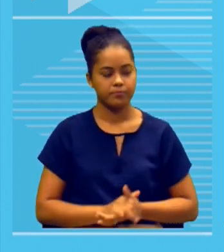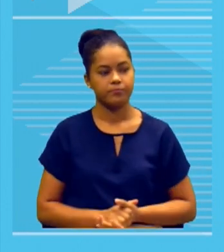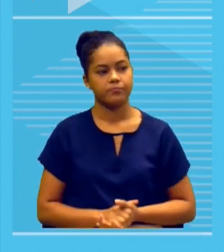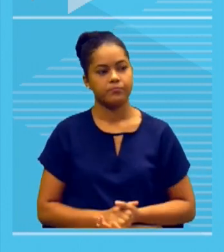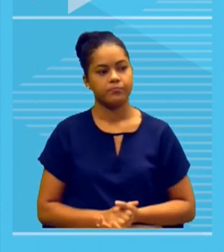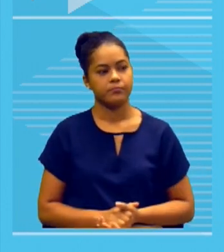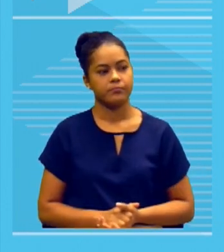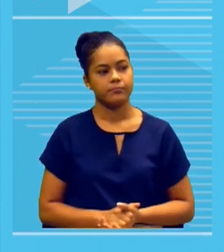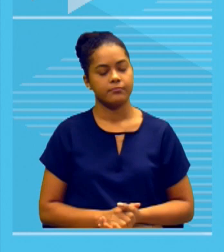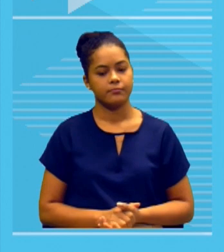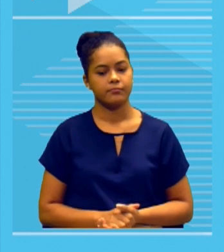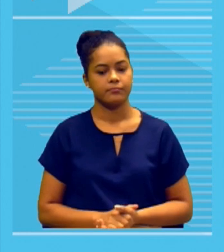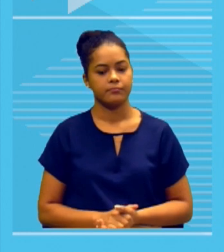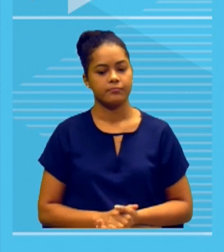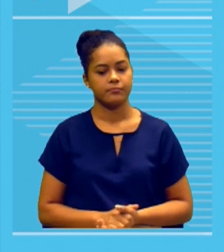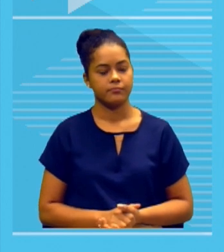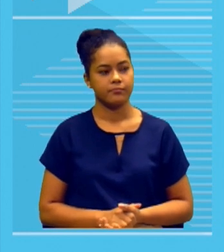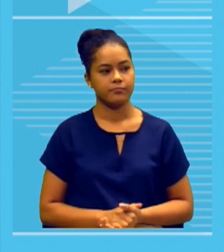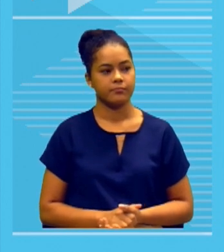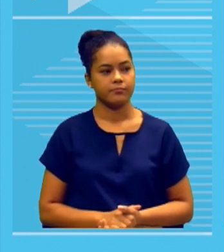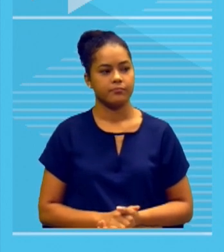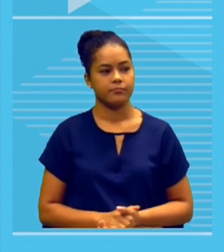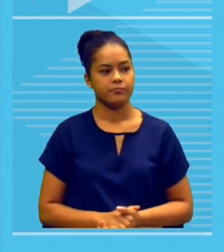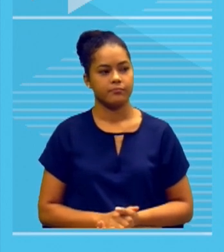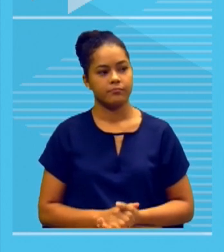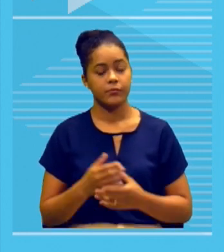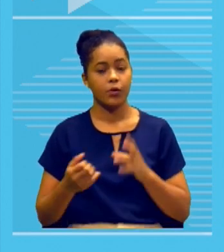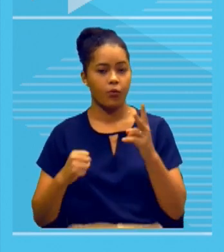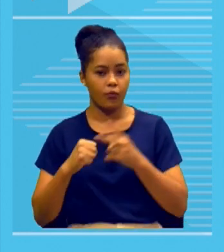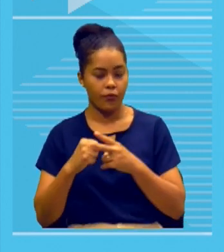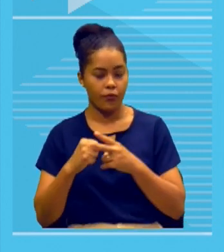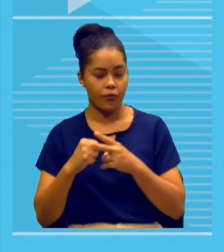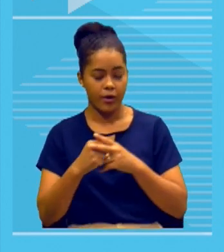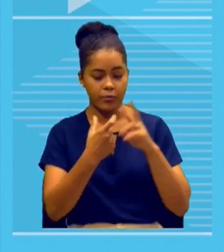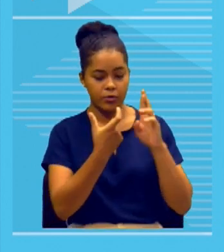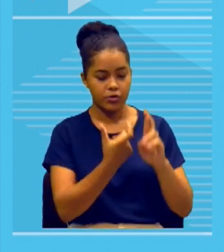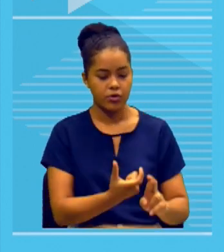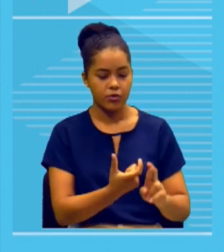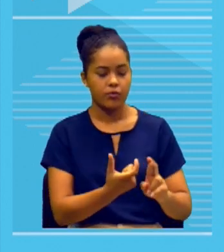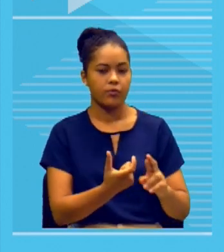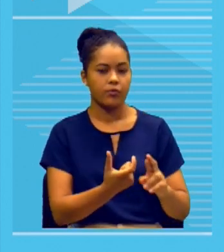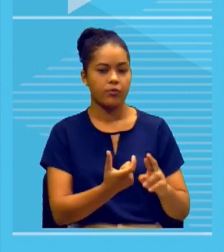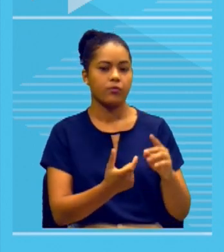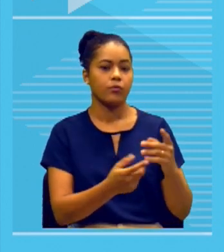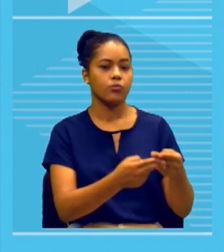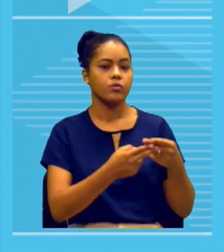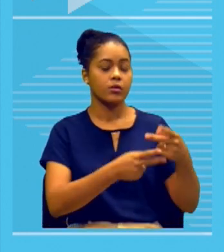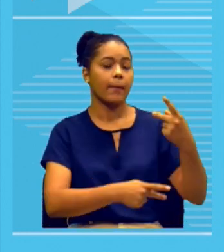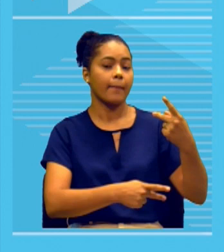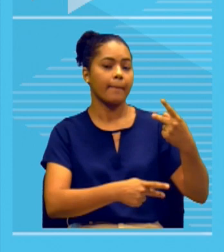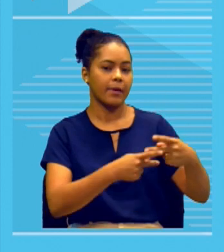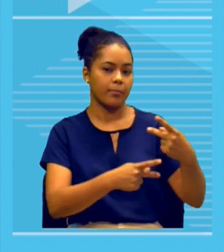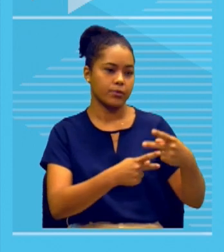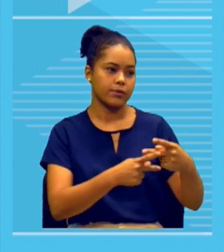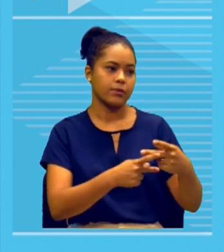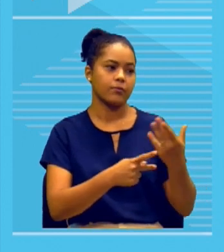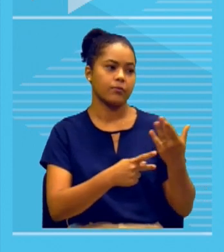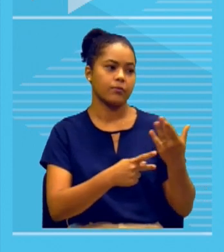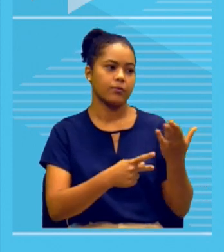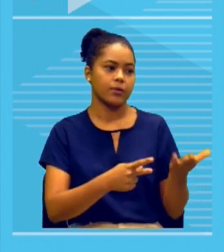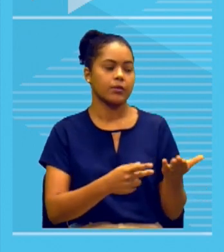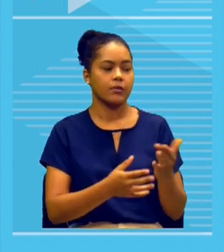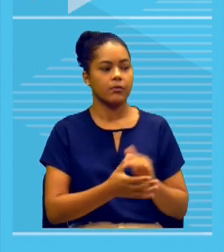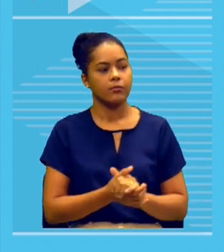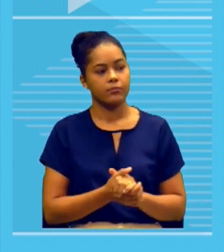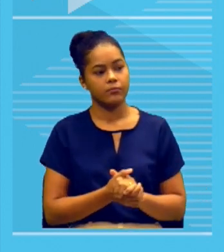e verbo no infinitivo precedido de preposição olha aqui ó para para é a mesma coisa as